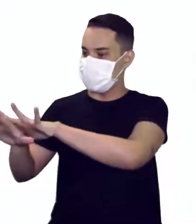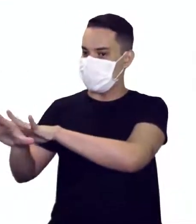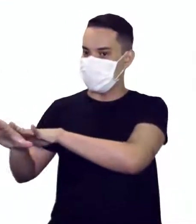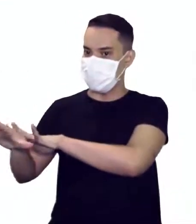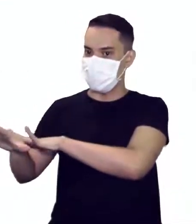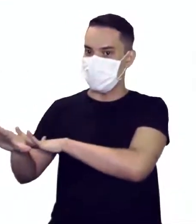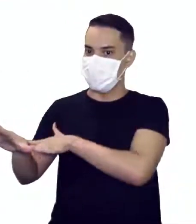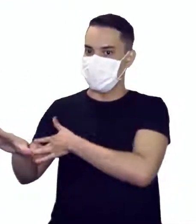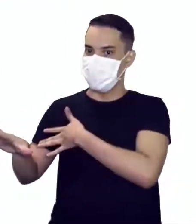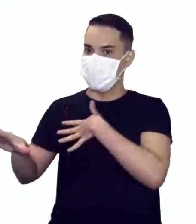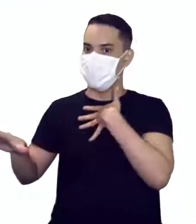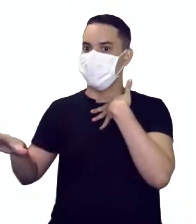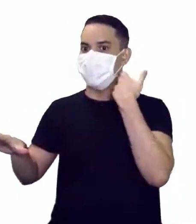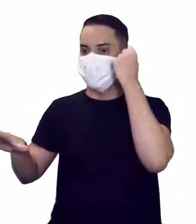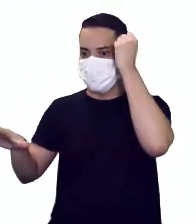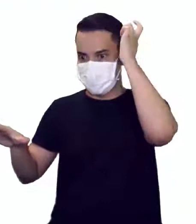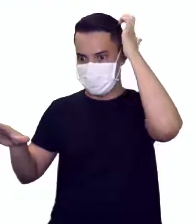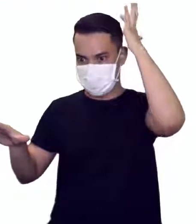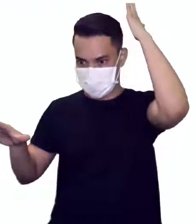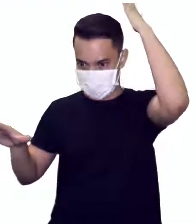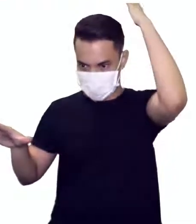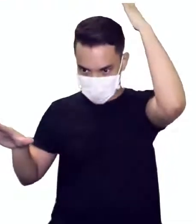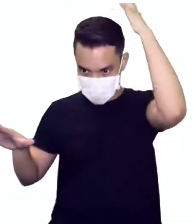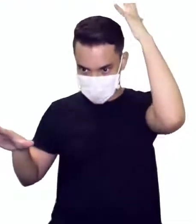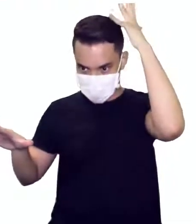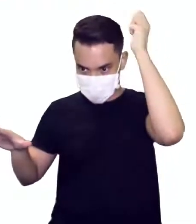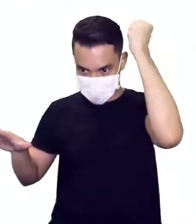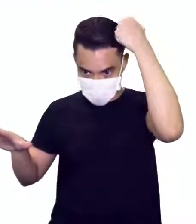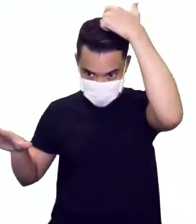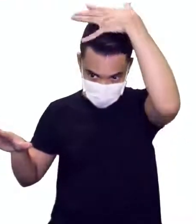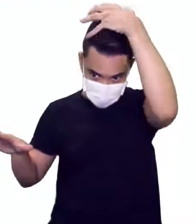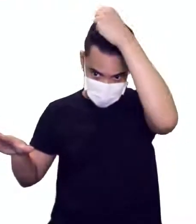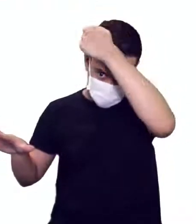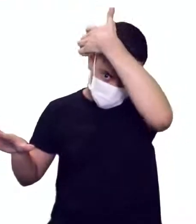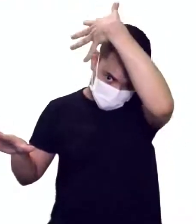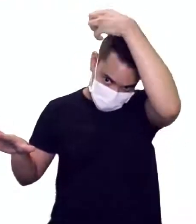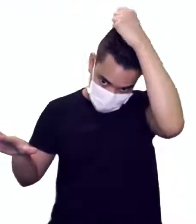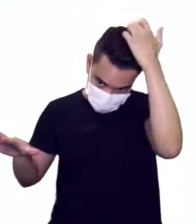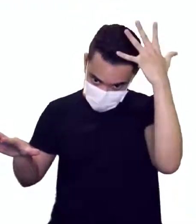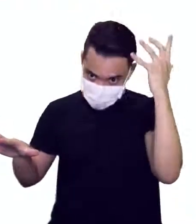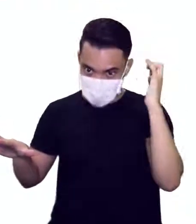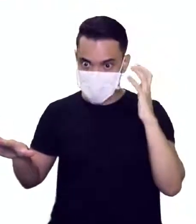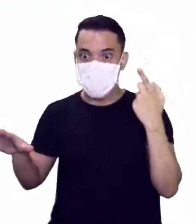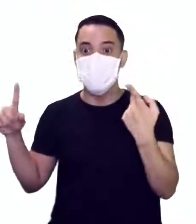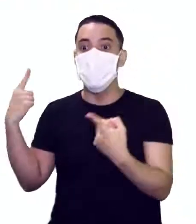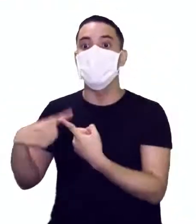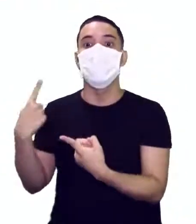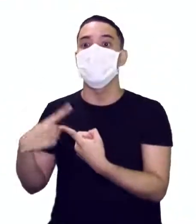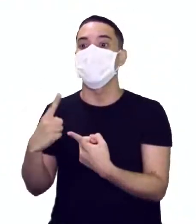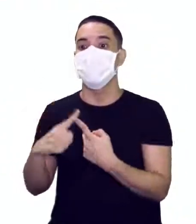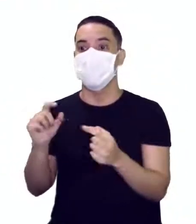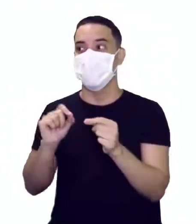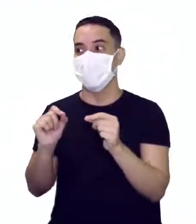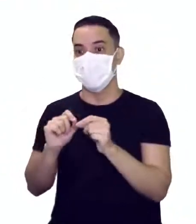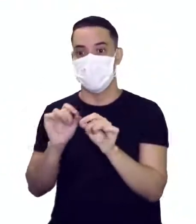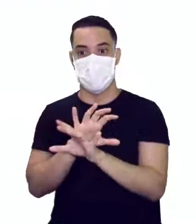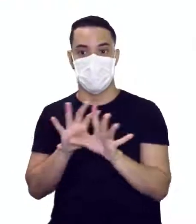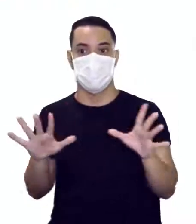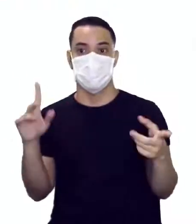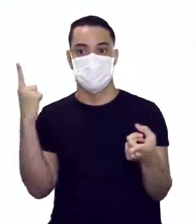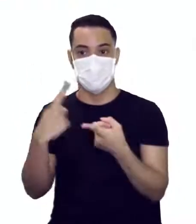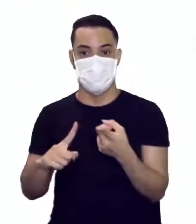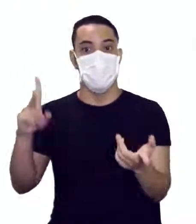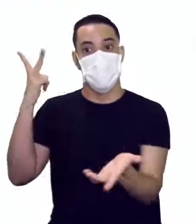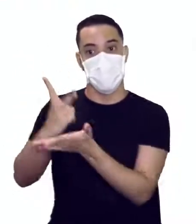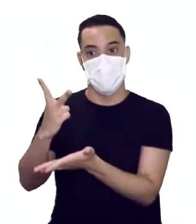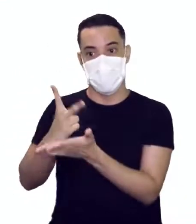está eletrizando o cabelo da criança, tá bom? E está justamente arrepiado, porque essas cargas ali são de